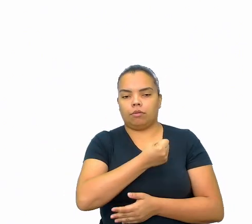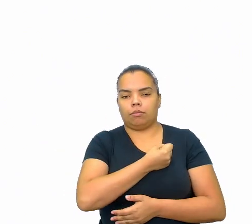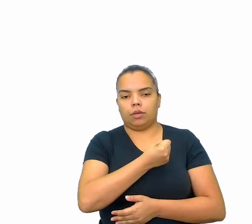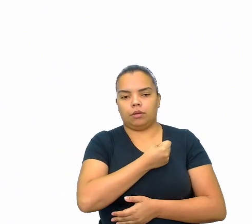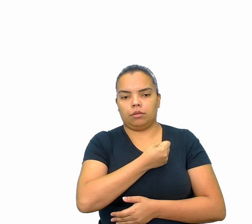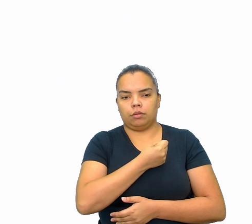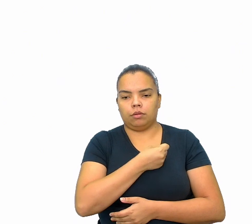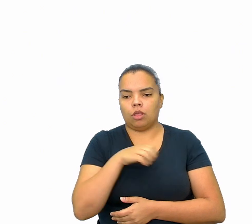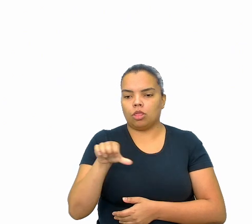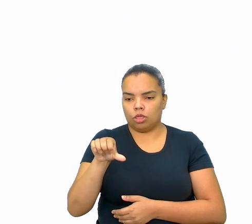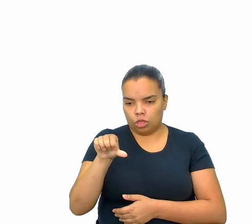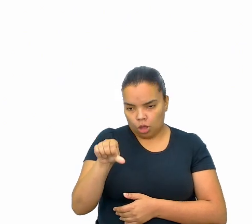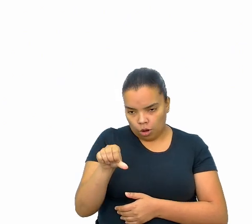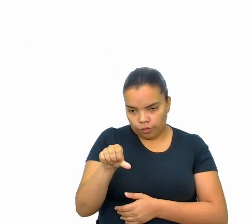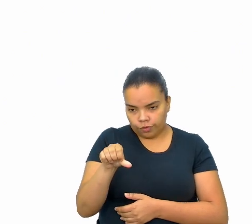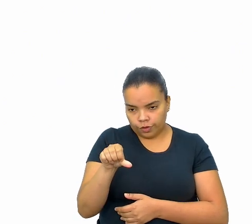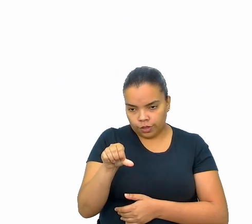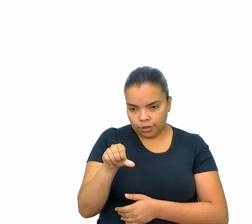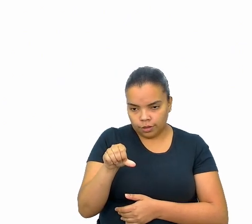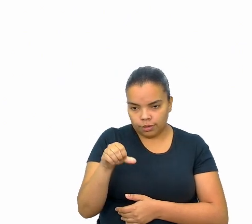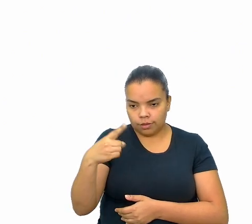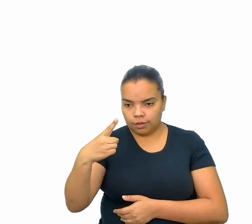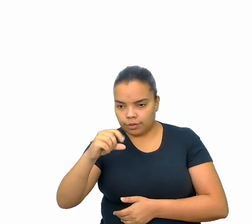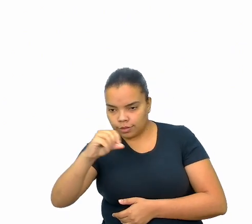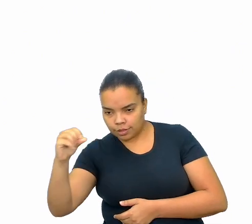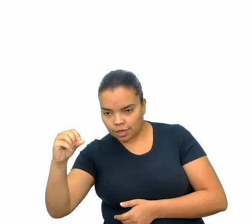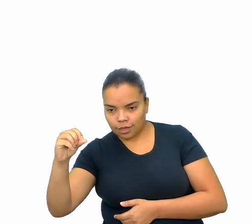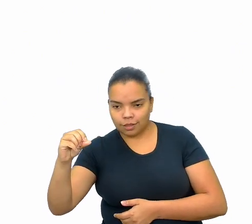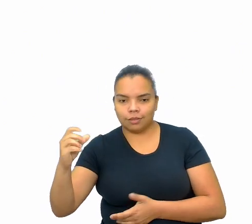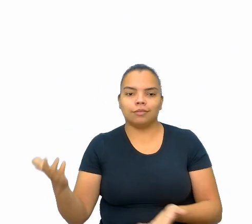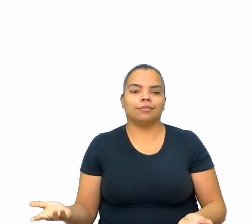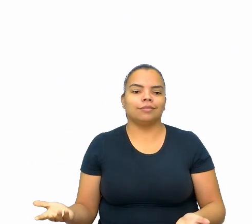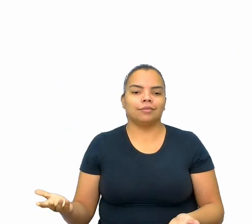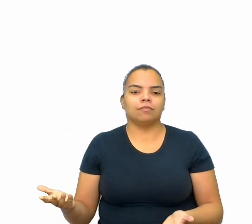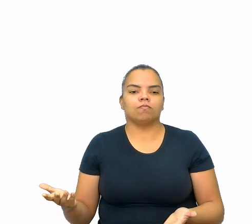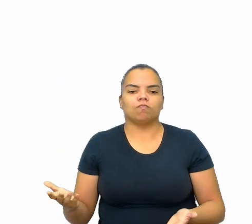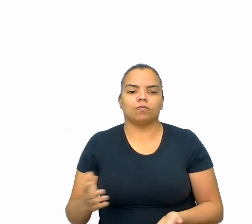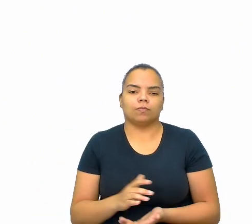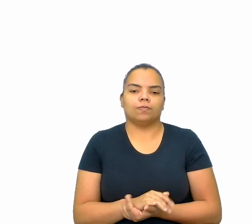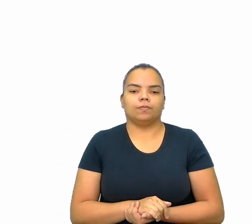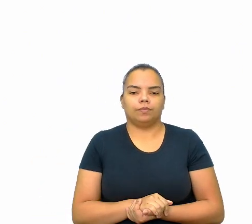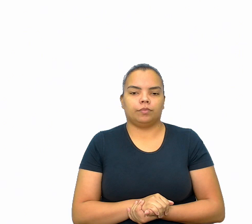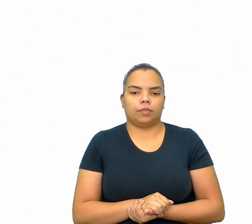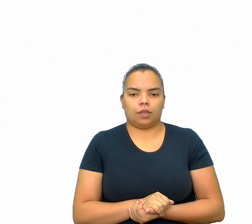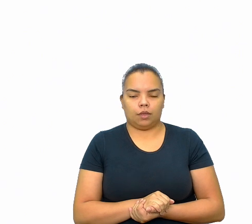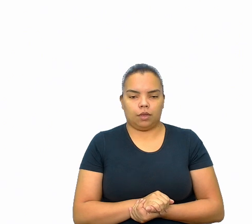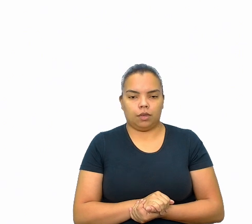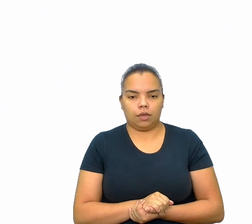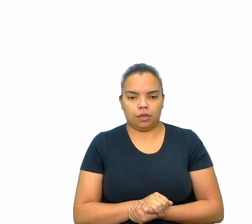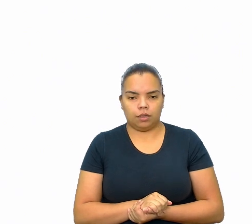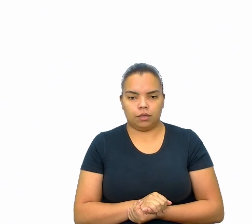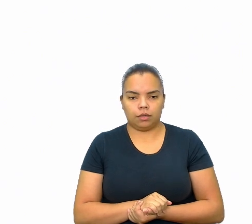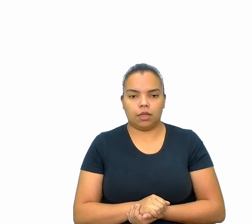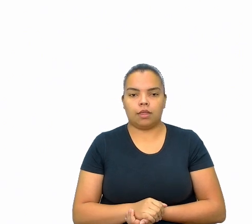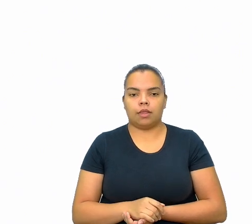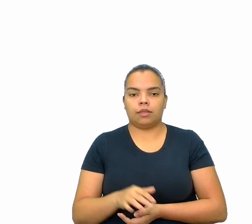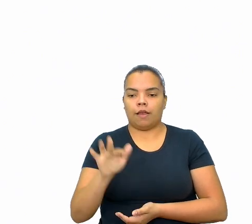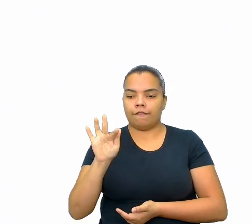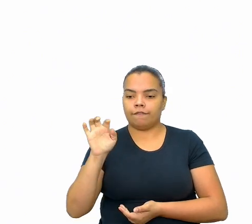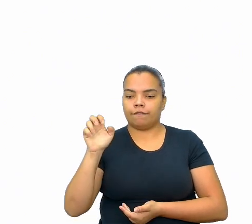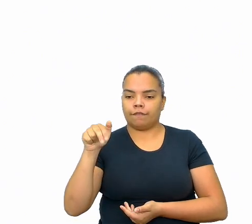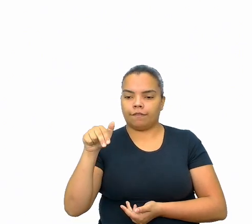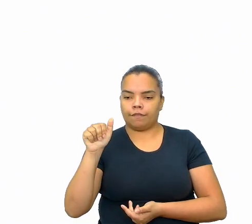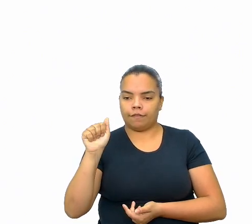O 900 é um número exato ou é um nó, né? E a Fernanda